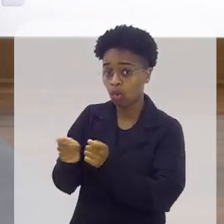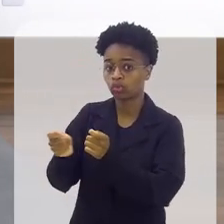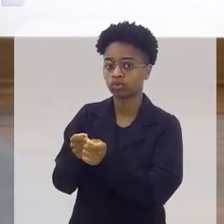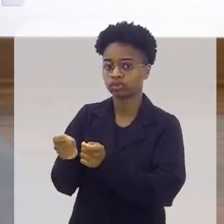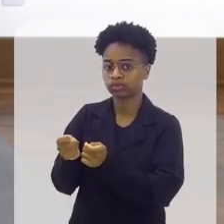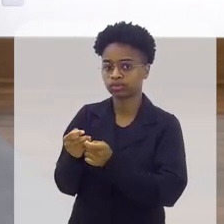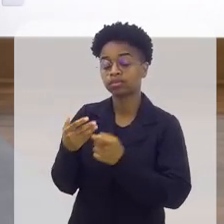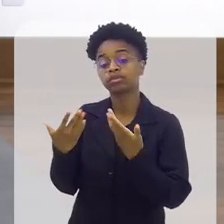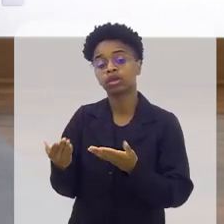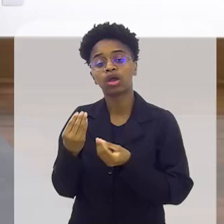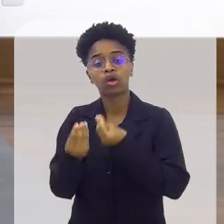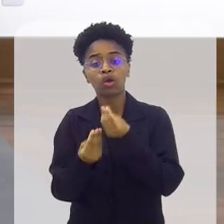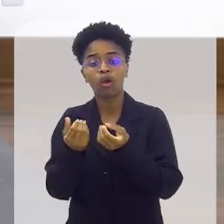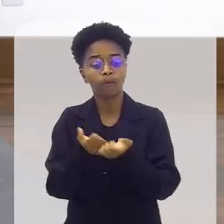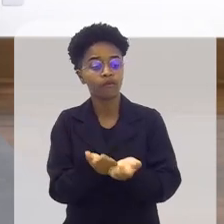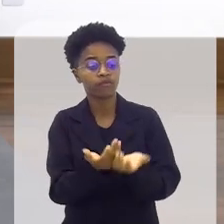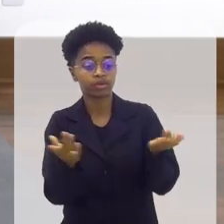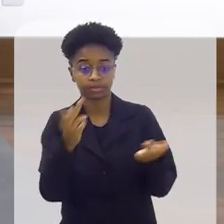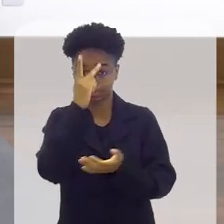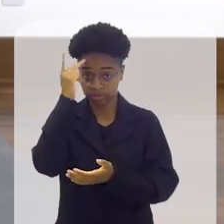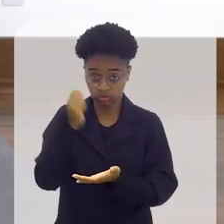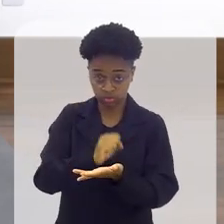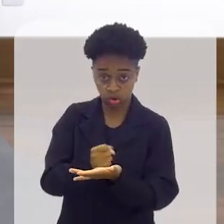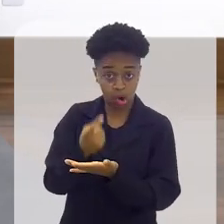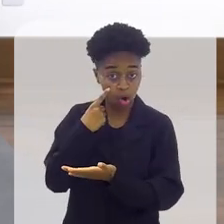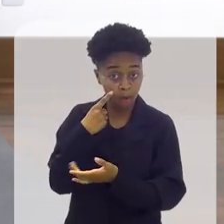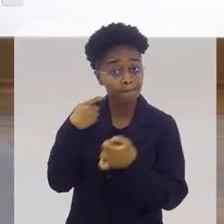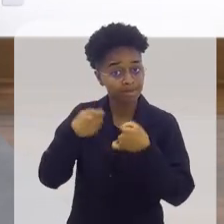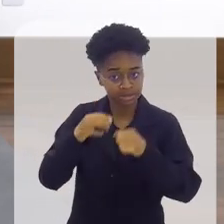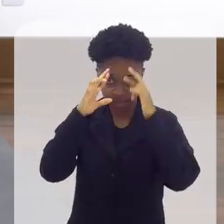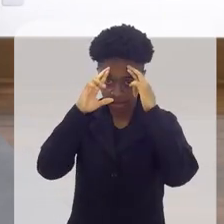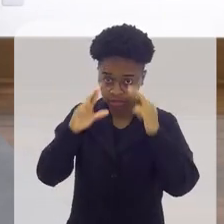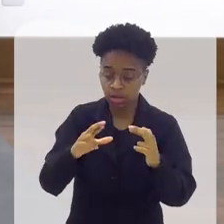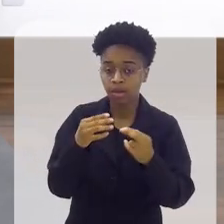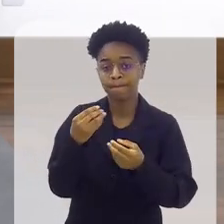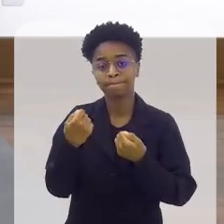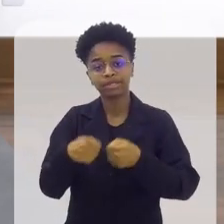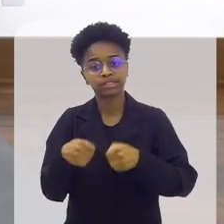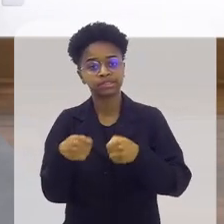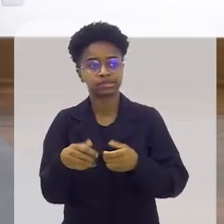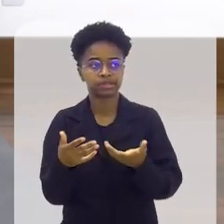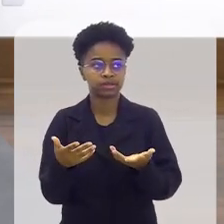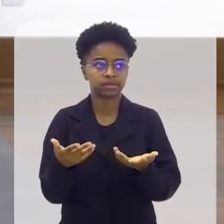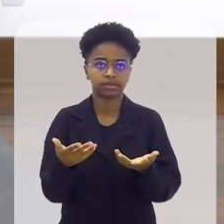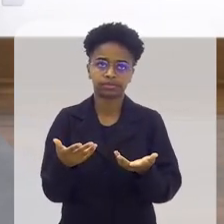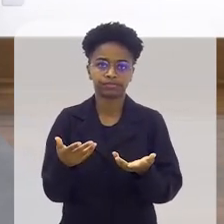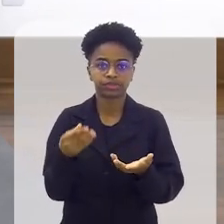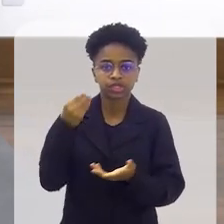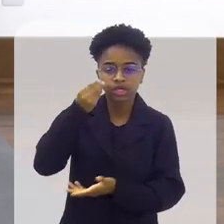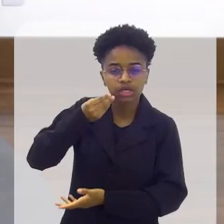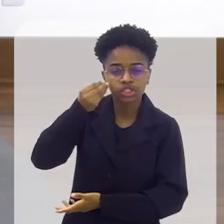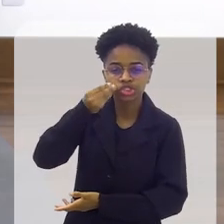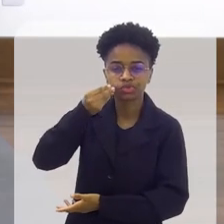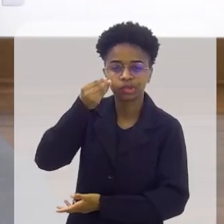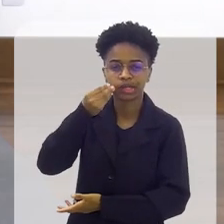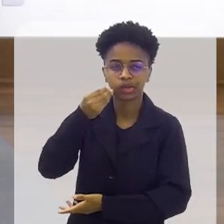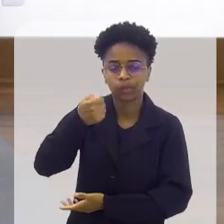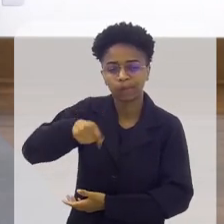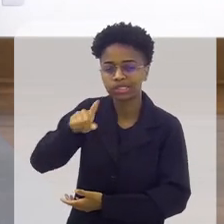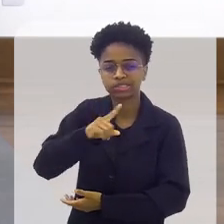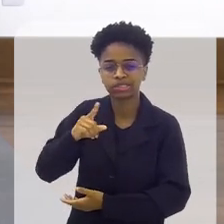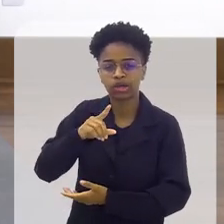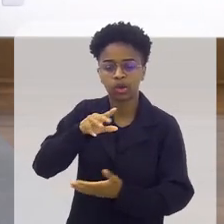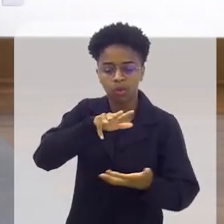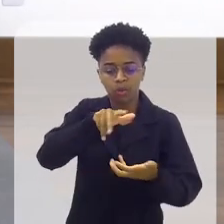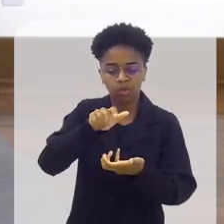controla aquilo. Então, como dar para o jogador algo que, assim, olha só, ser respeitoso é legal. Você não precisa ter uma experiência